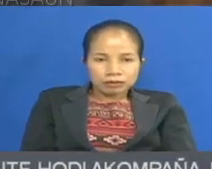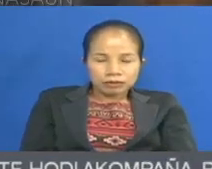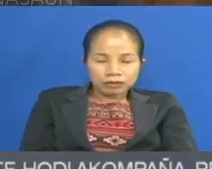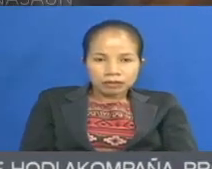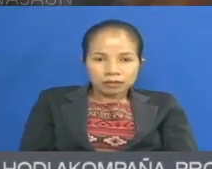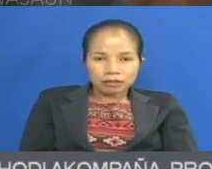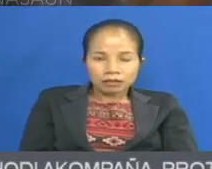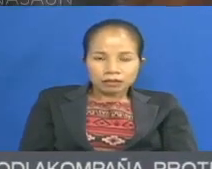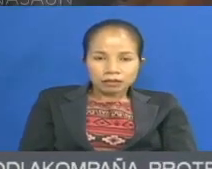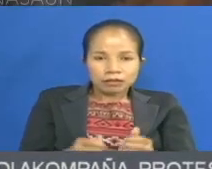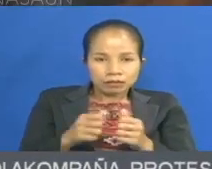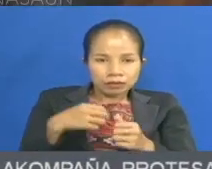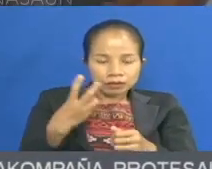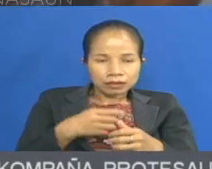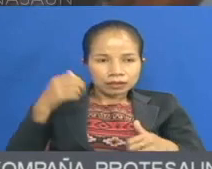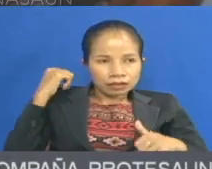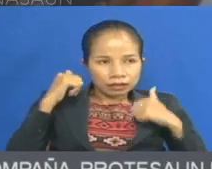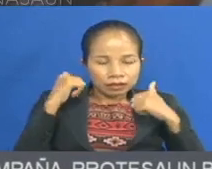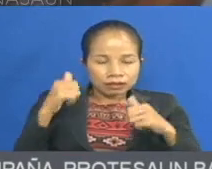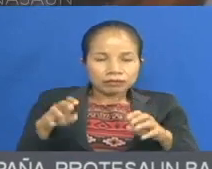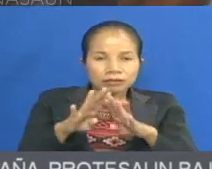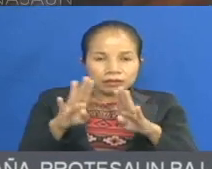atividade, lançamento dia 18 de